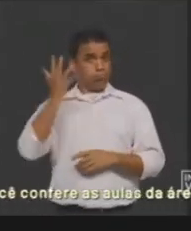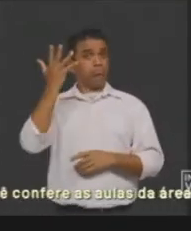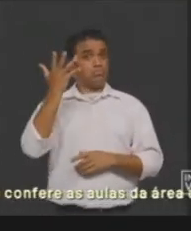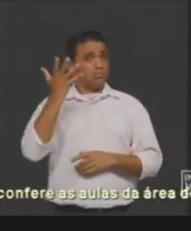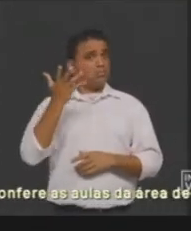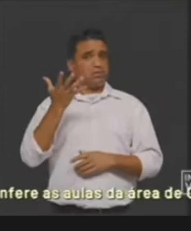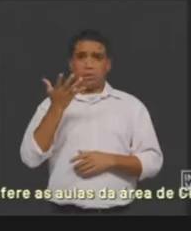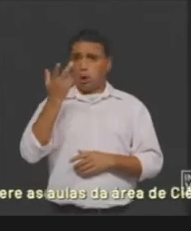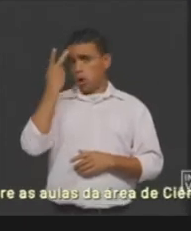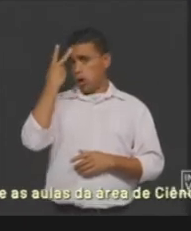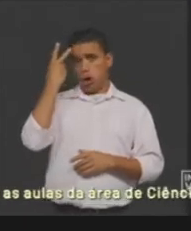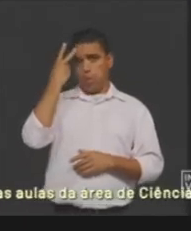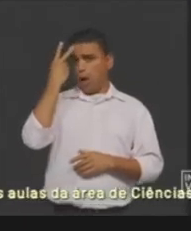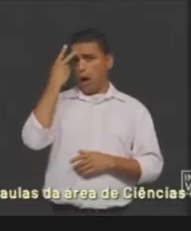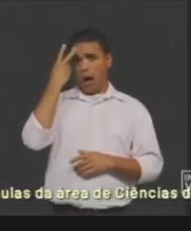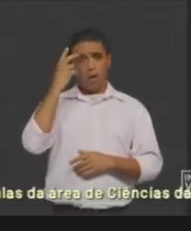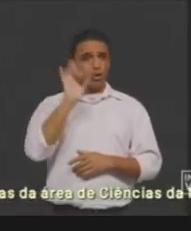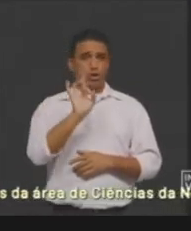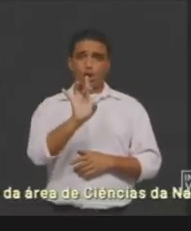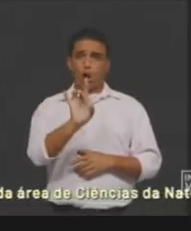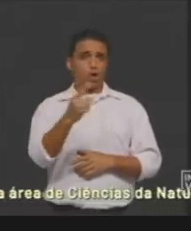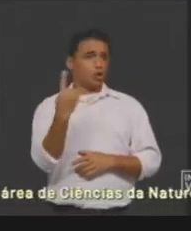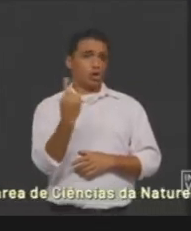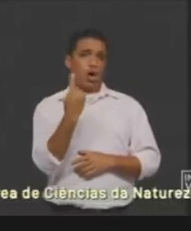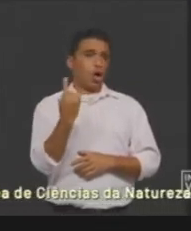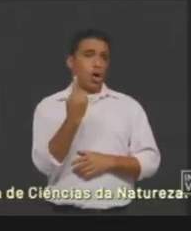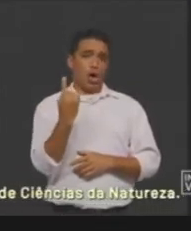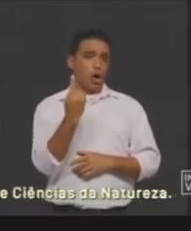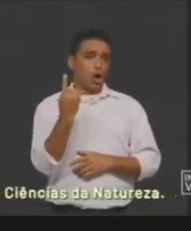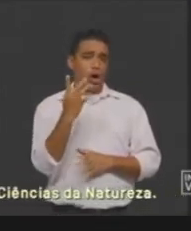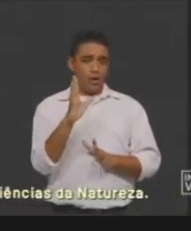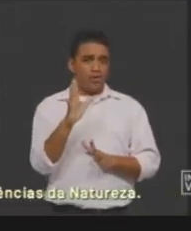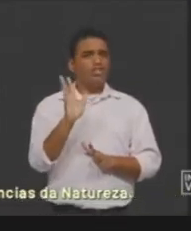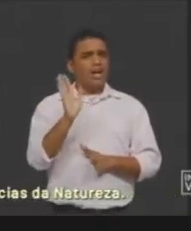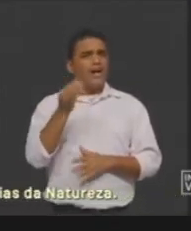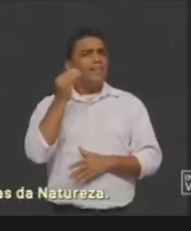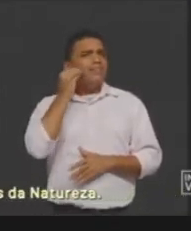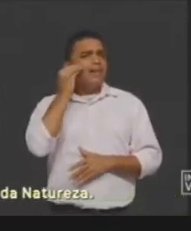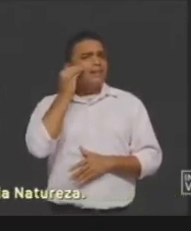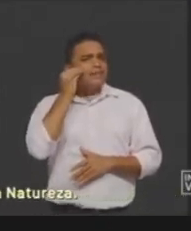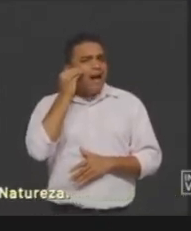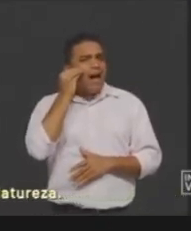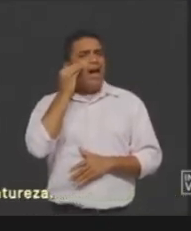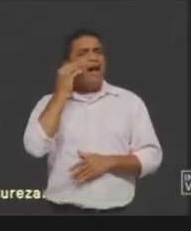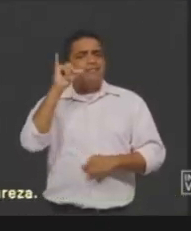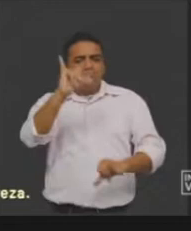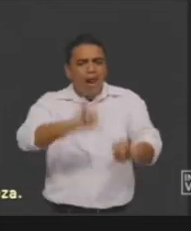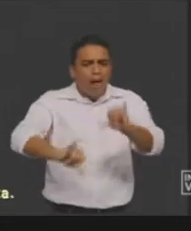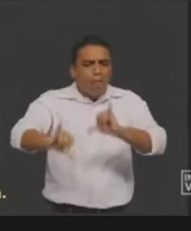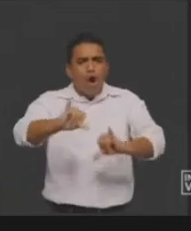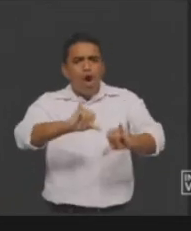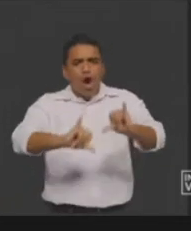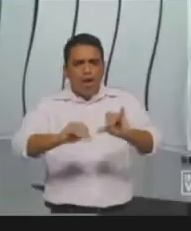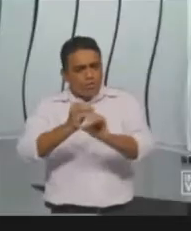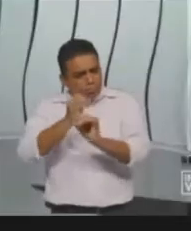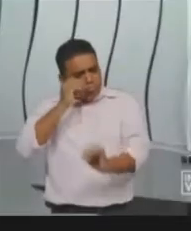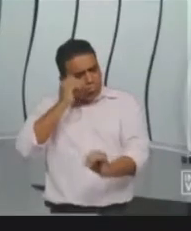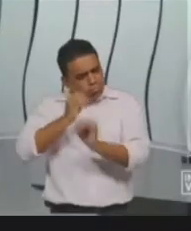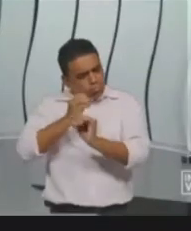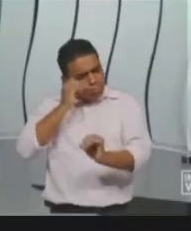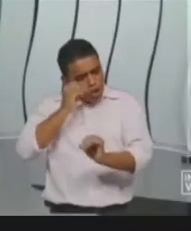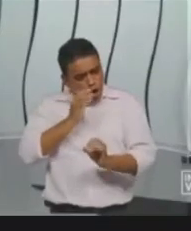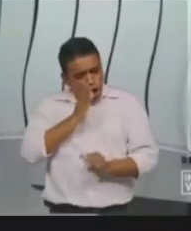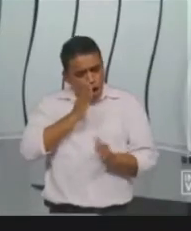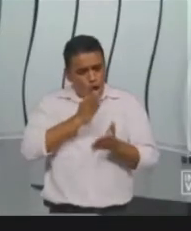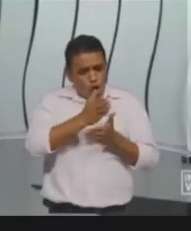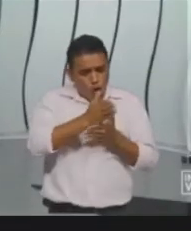divide, e já foi testado em laboratório. Você pode simplesmente cortar a planária, você pega uma planária e corta ela em pedaços, pode ser